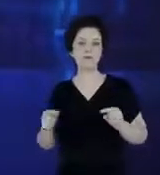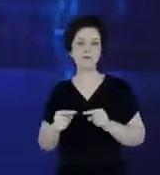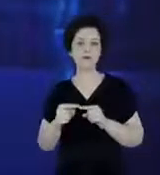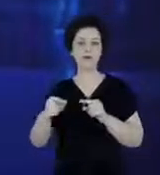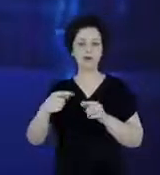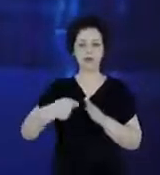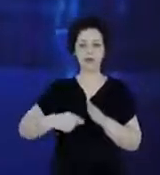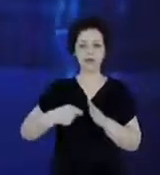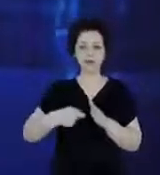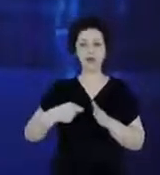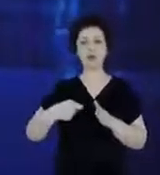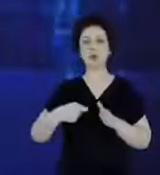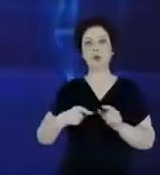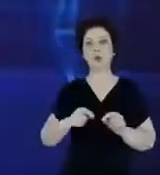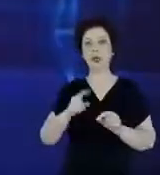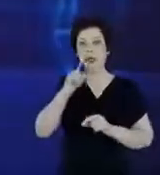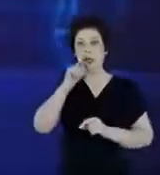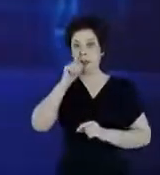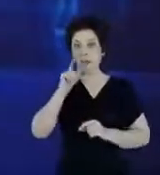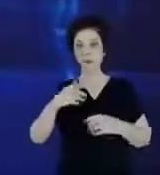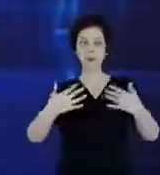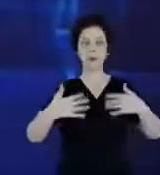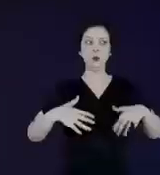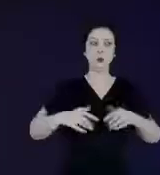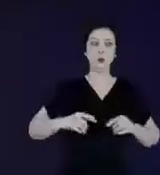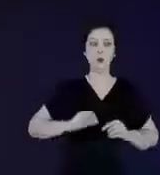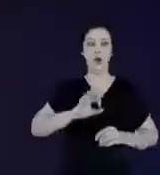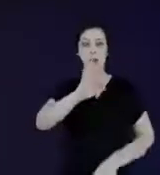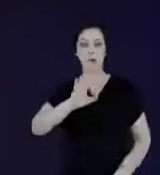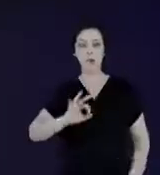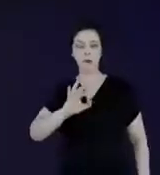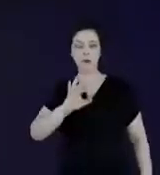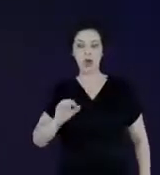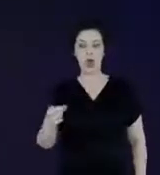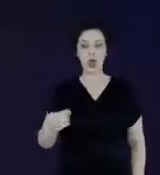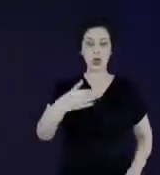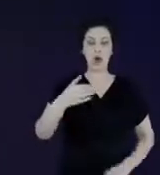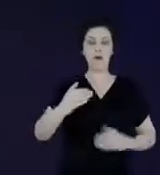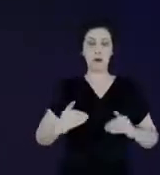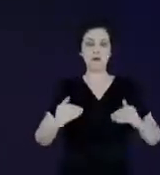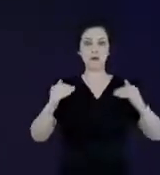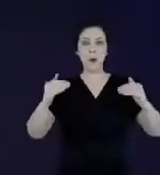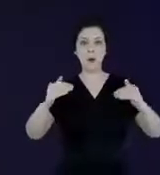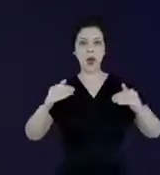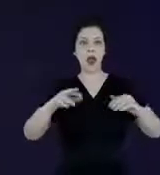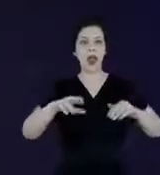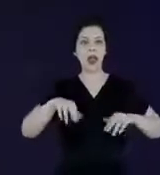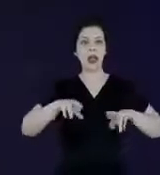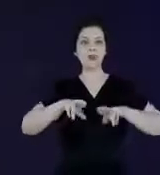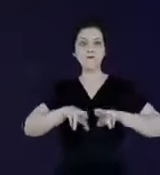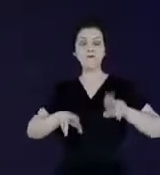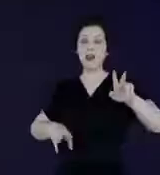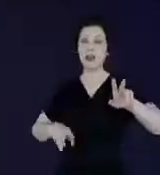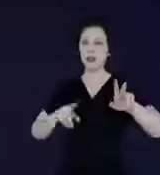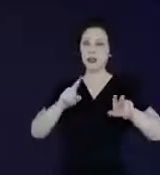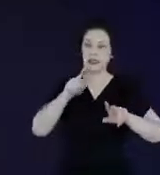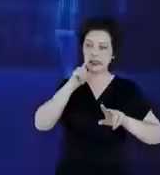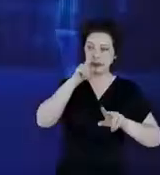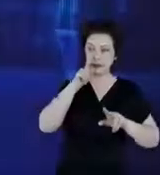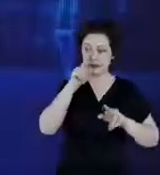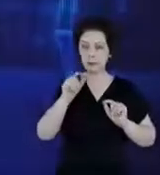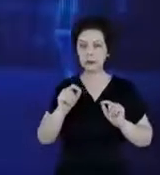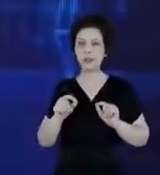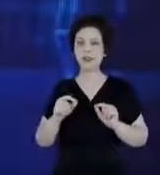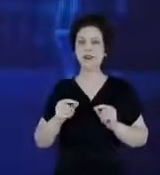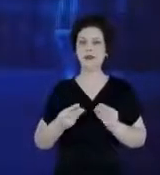risco. Quanto mais risco, né, quanto mais inovativo é o projeto, quanto mais ele é disruptivo, mas ele caminha